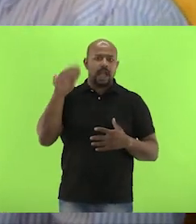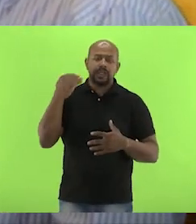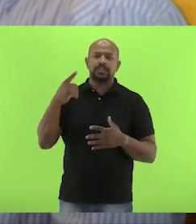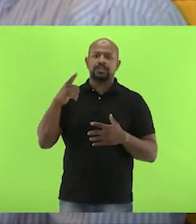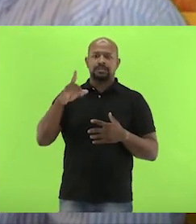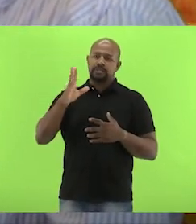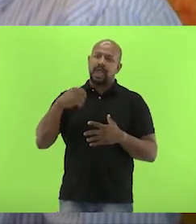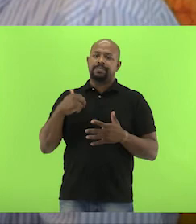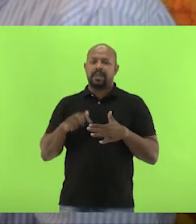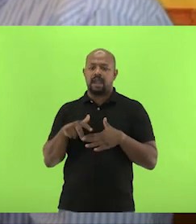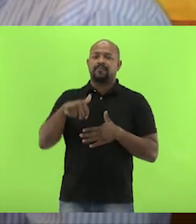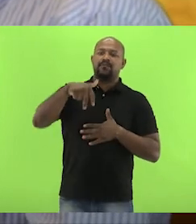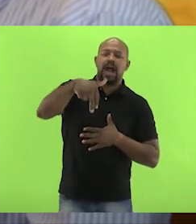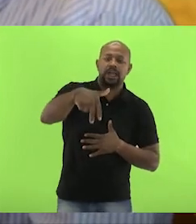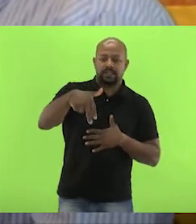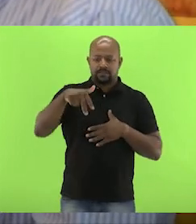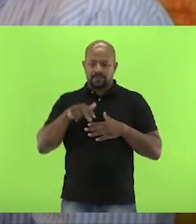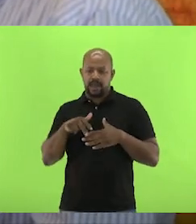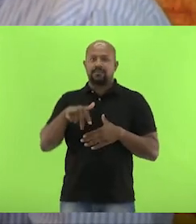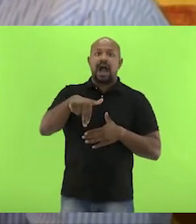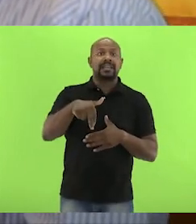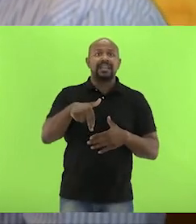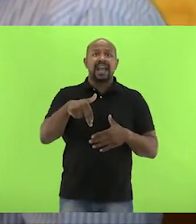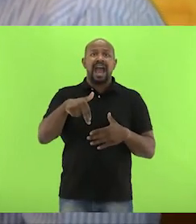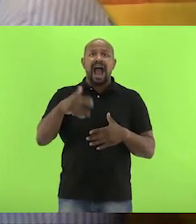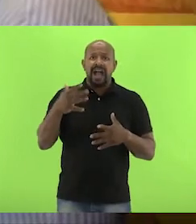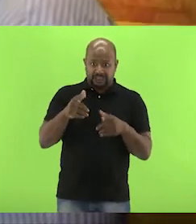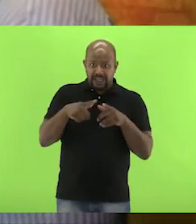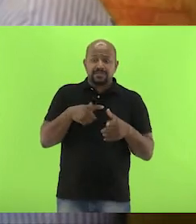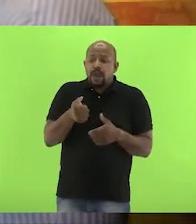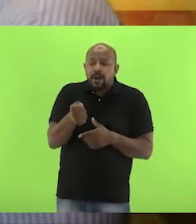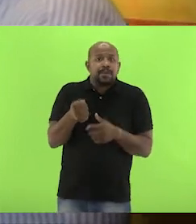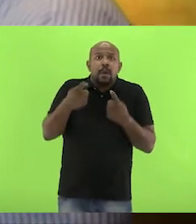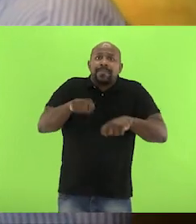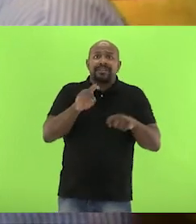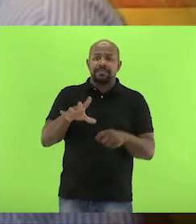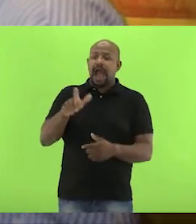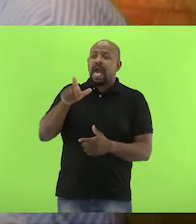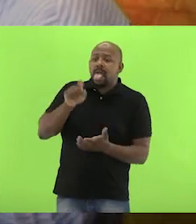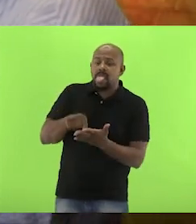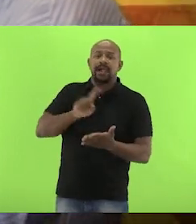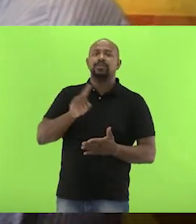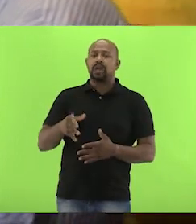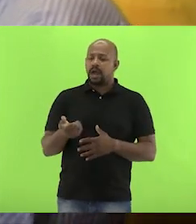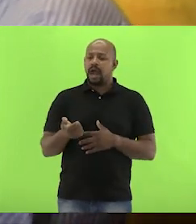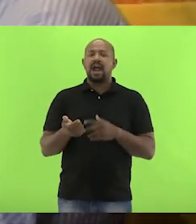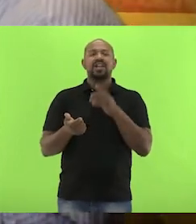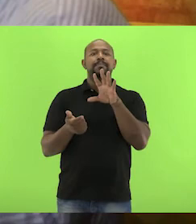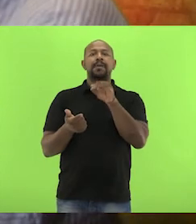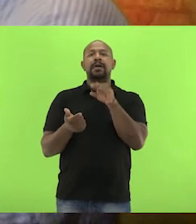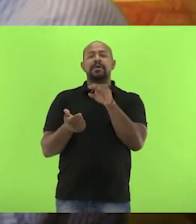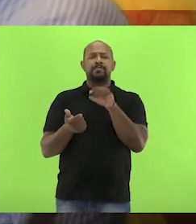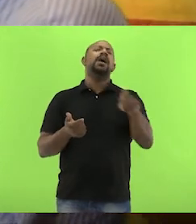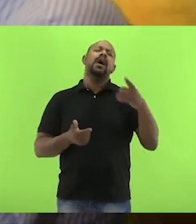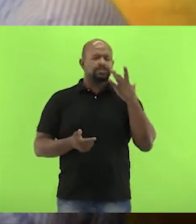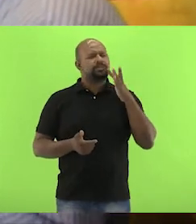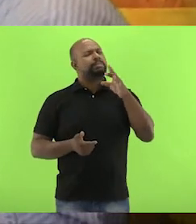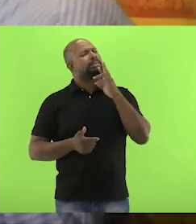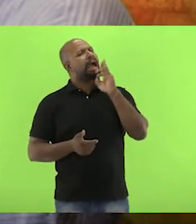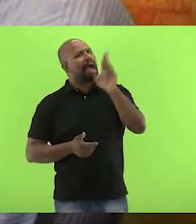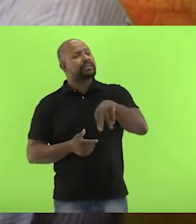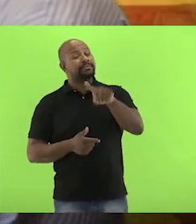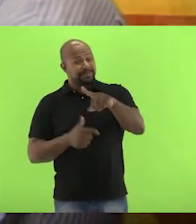nenhuma. Não precisa nem coxar o botão. Outro homem fala: Cláudio, eu acho que você tem toda a razão, mas